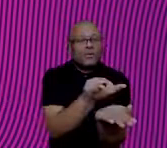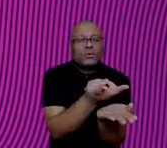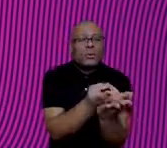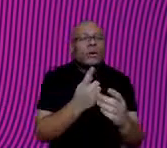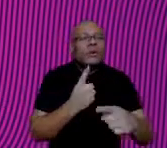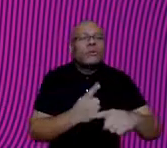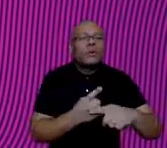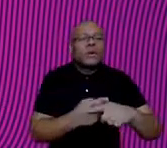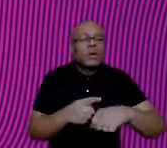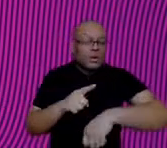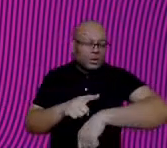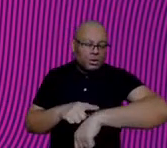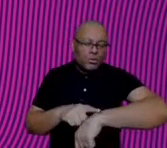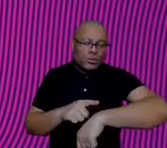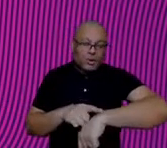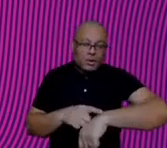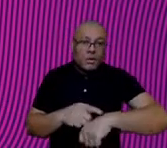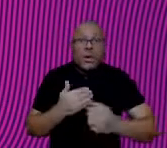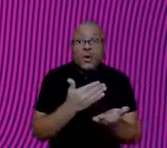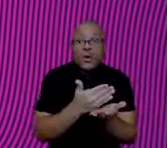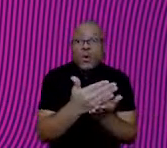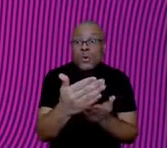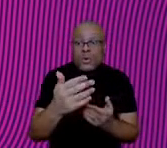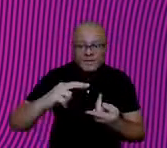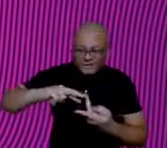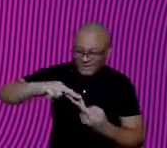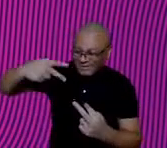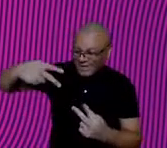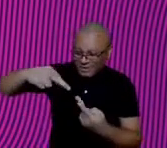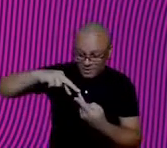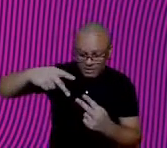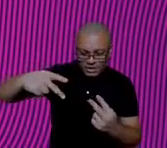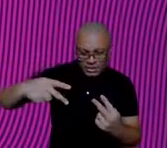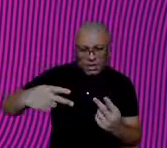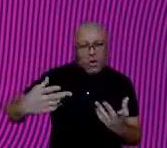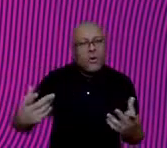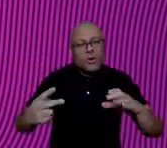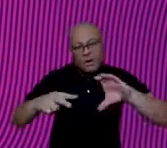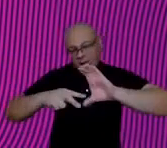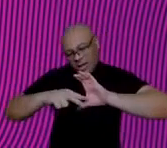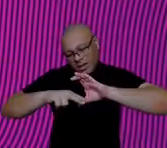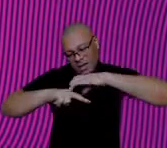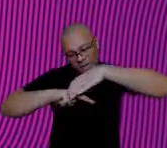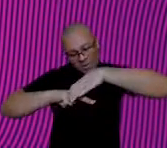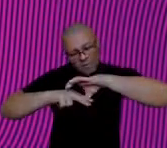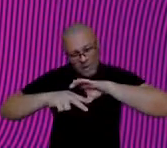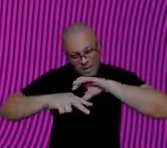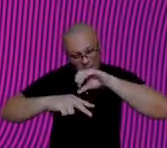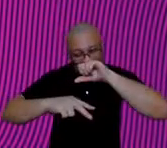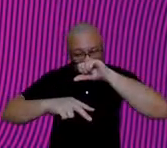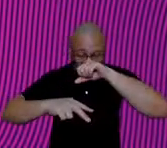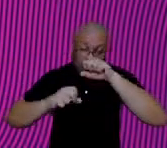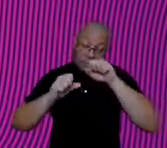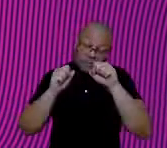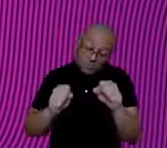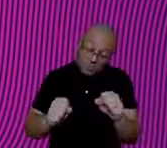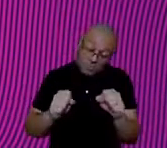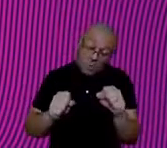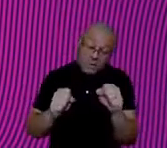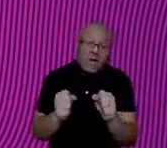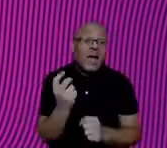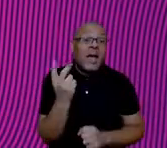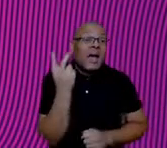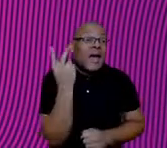gente começa a falar da genética ou da neuroimagem, a gente, às vezes, pode achar que essas duas coisas não